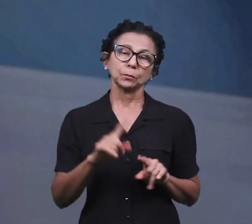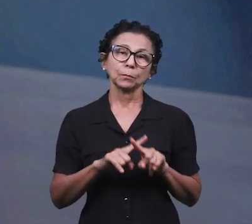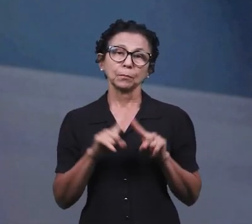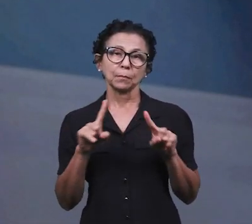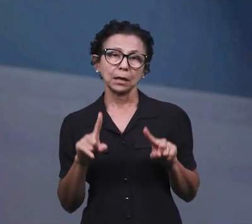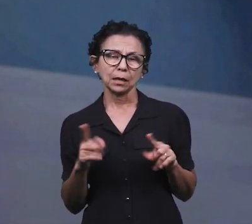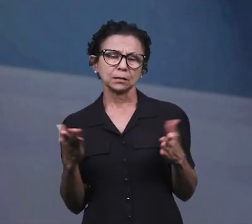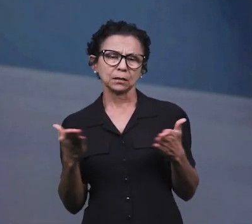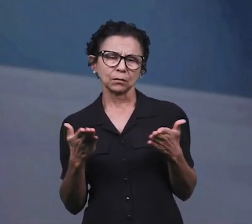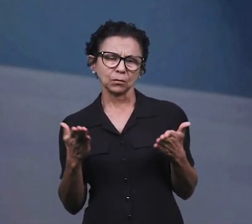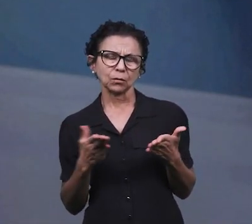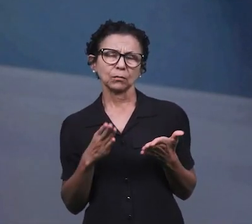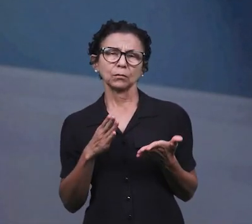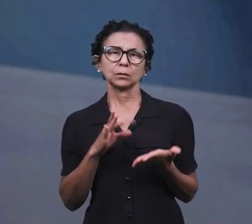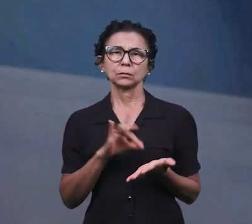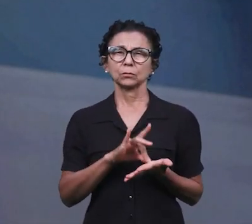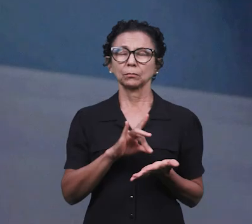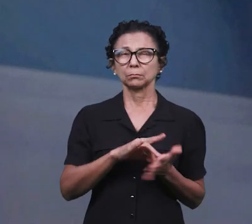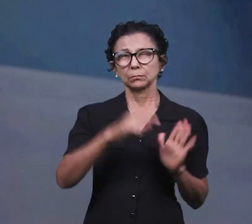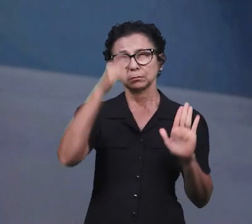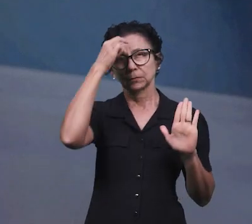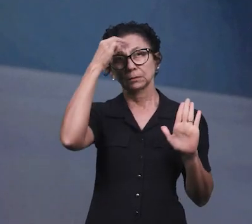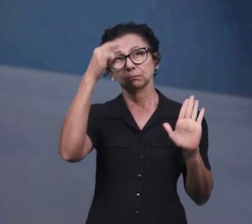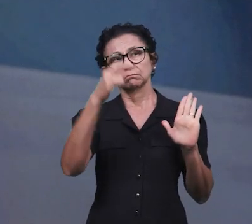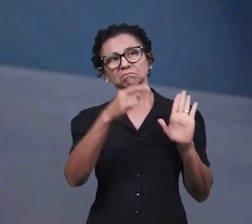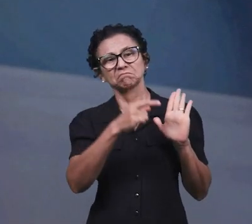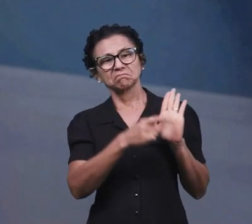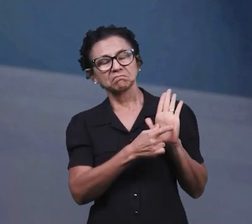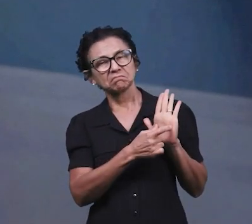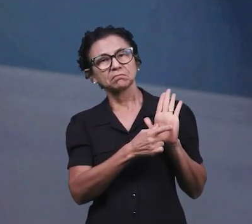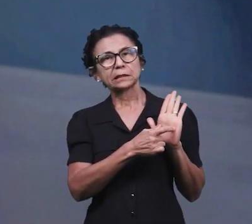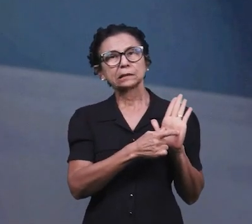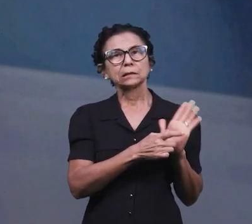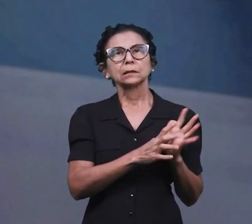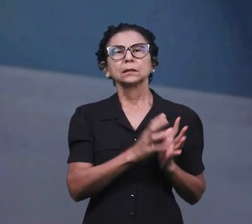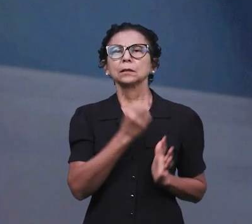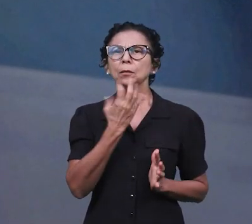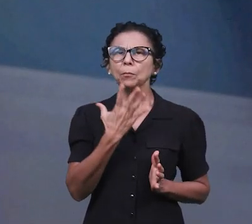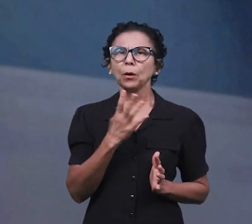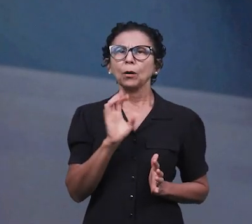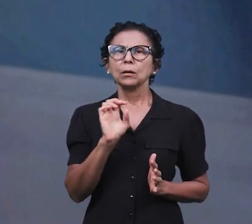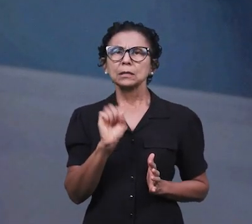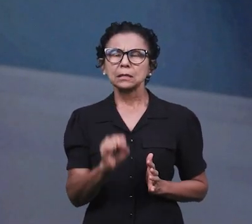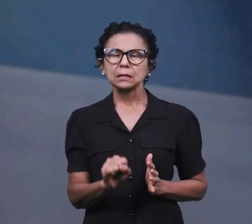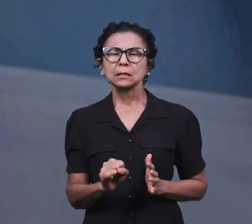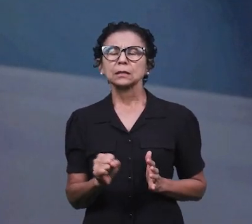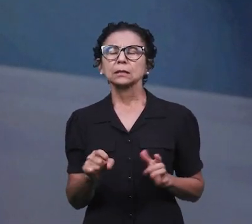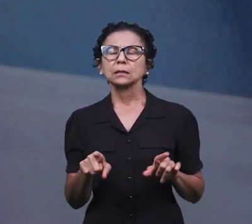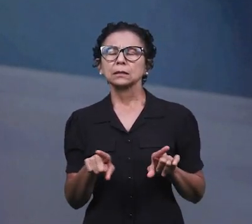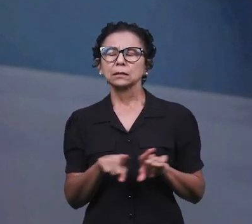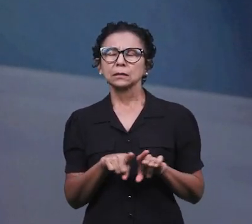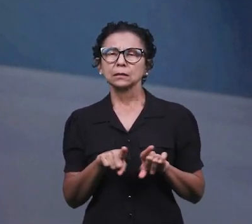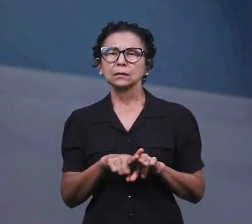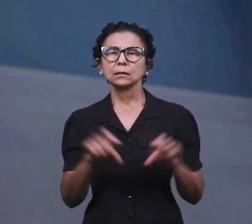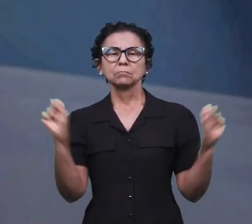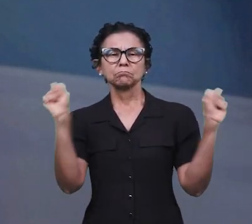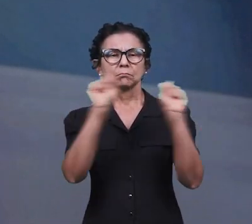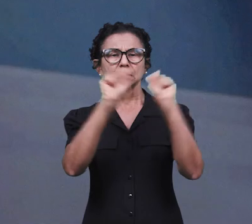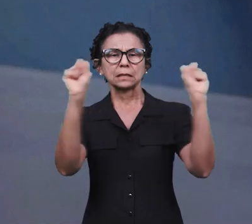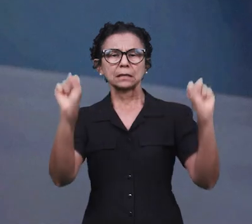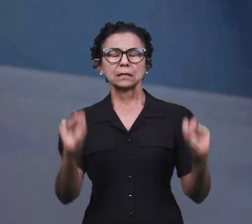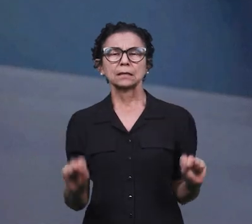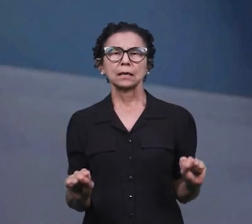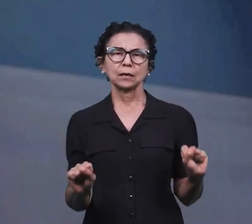está sendo um bom auxílio. Então, tem muitos sistemas que dão auxílio nas empresas, por